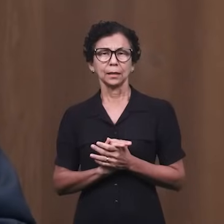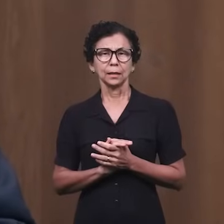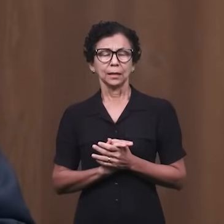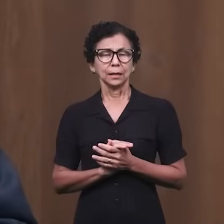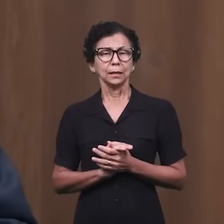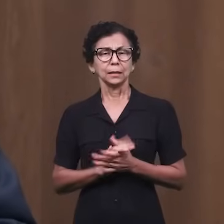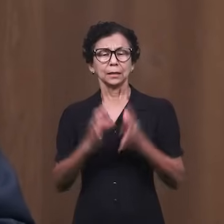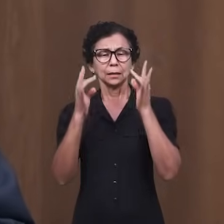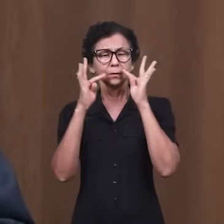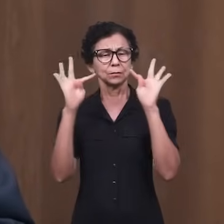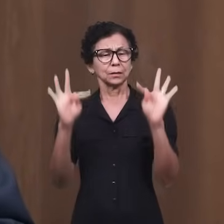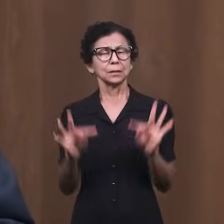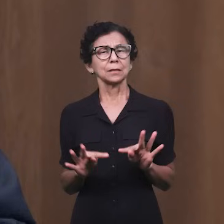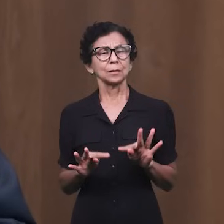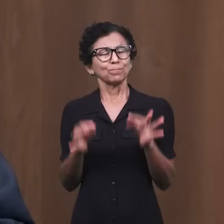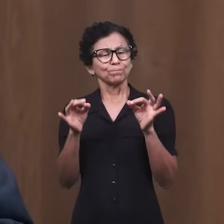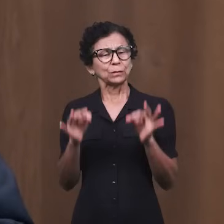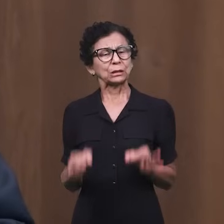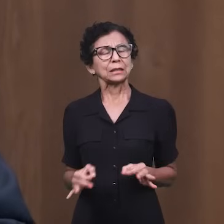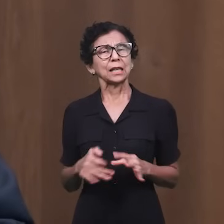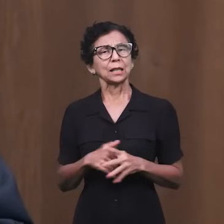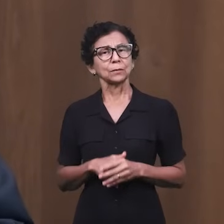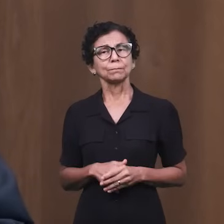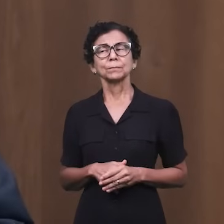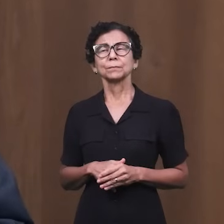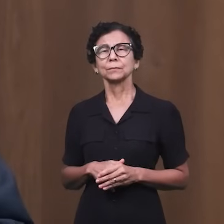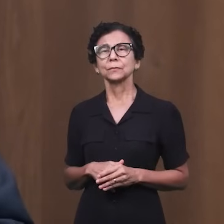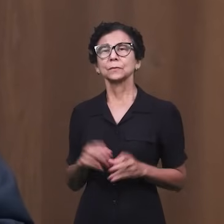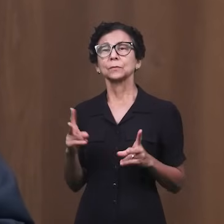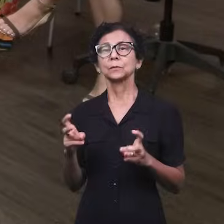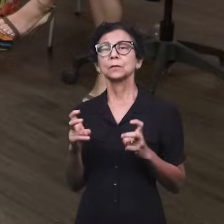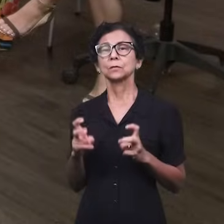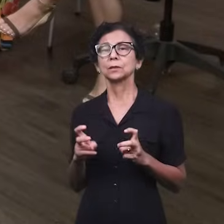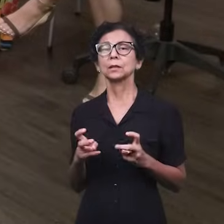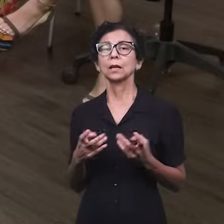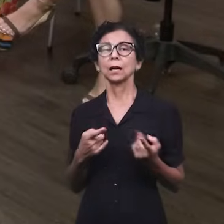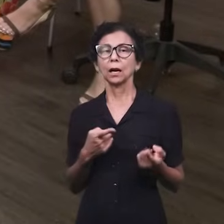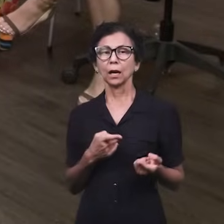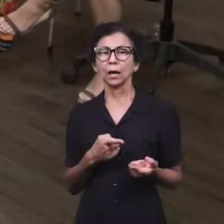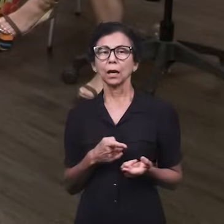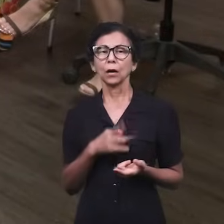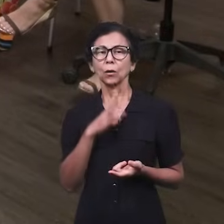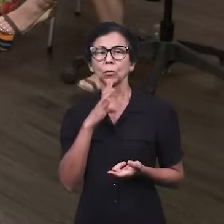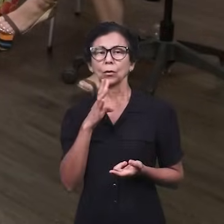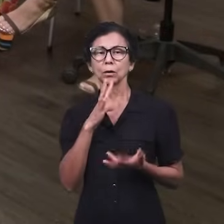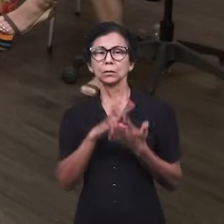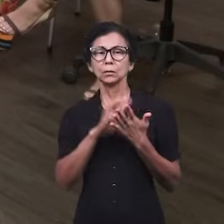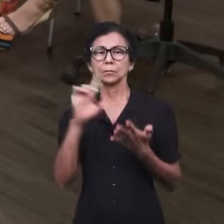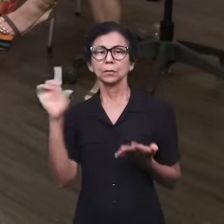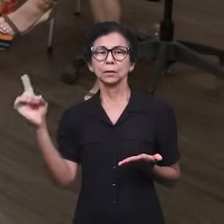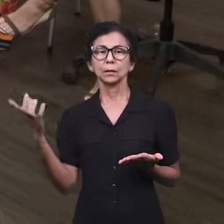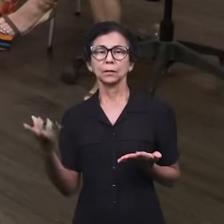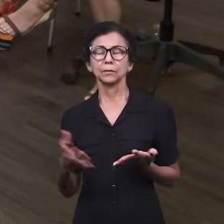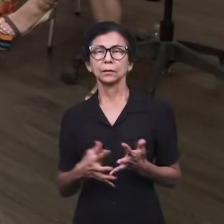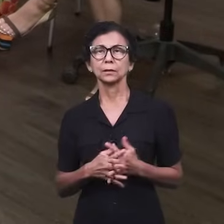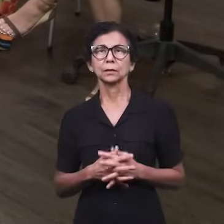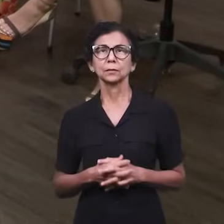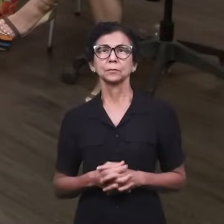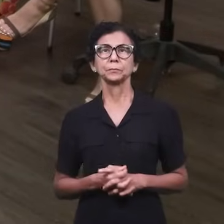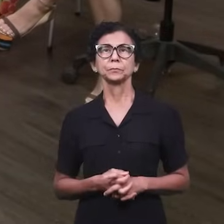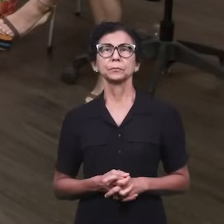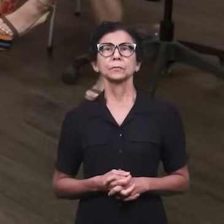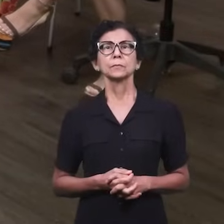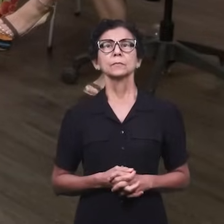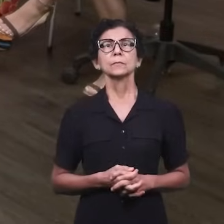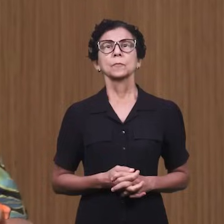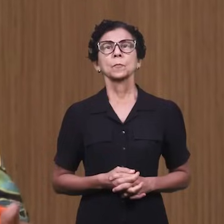está efetivamente se refletindo na vida daquela pessoa e acaba que não se reflete apenas na vida espiritual também porque